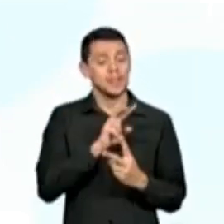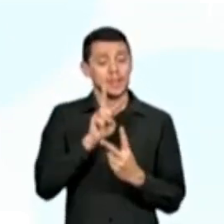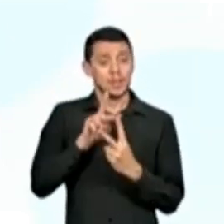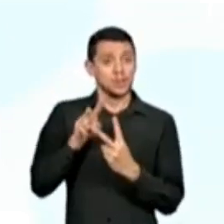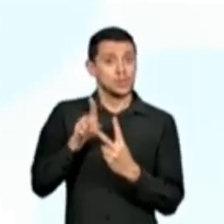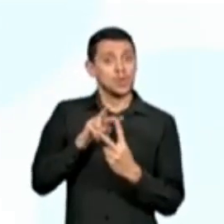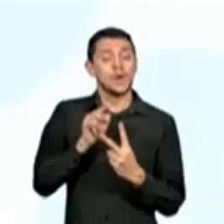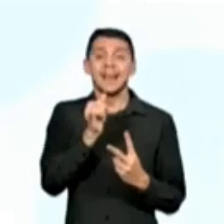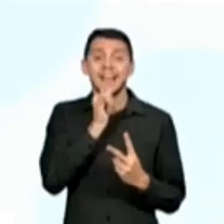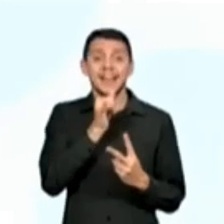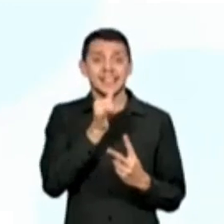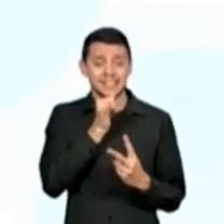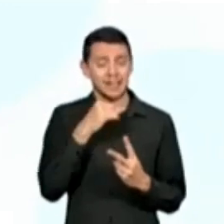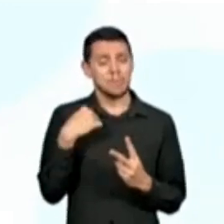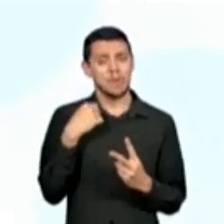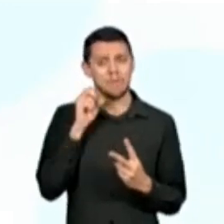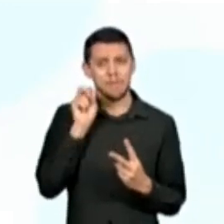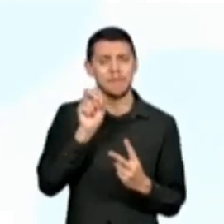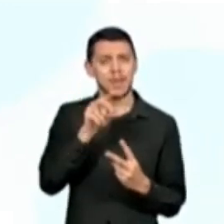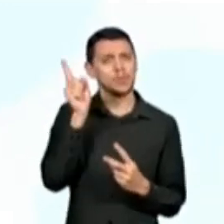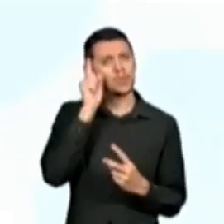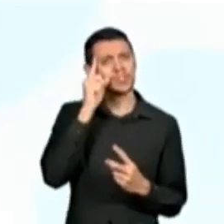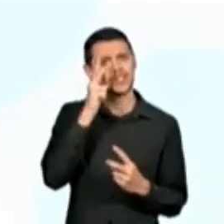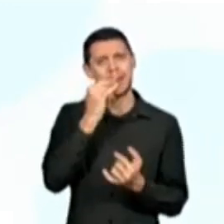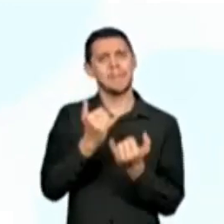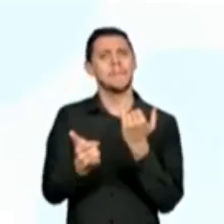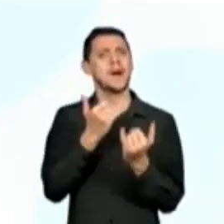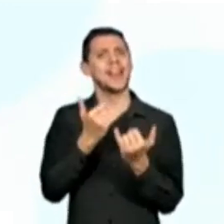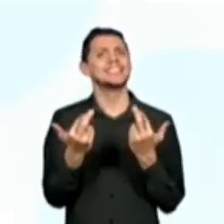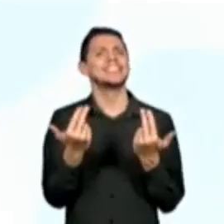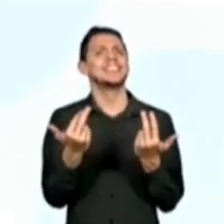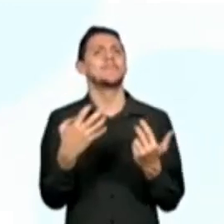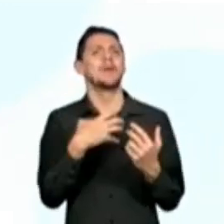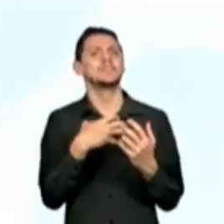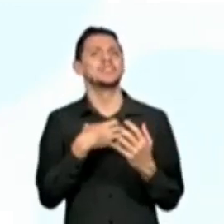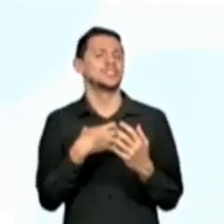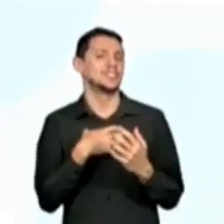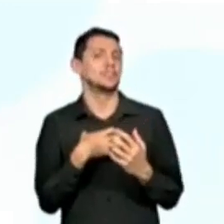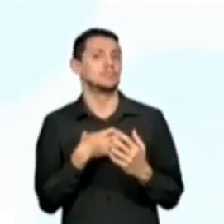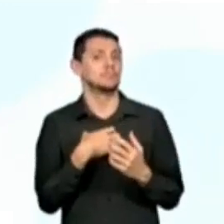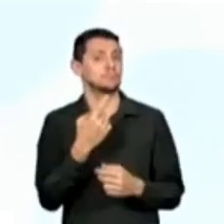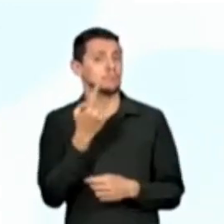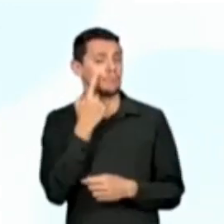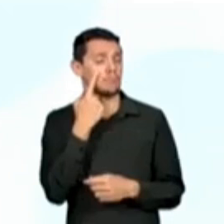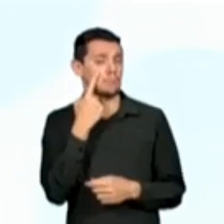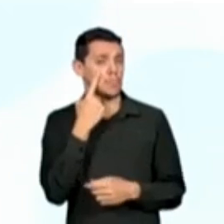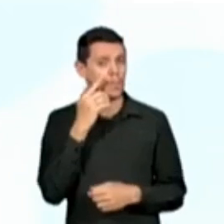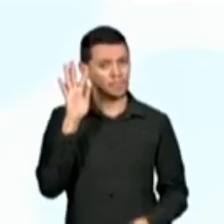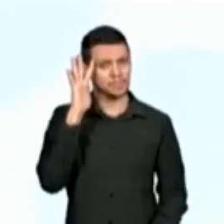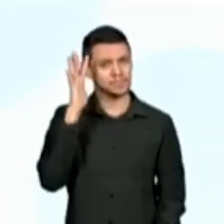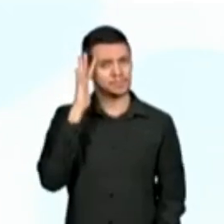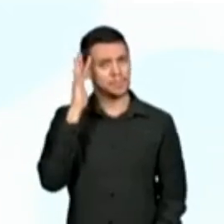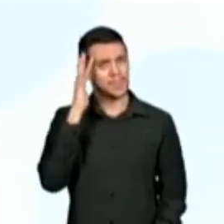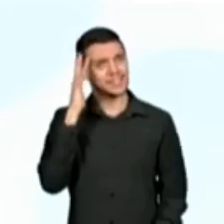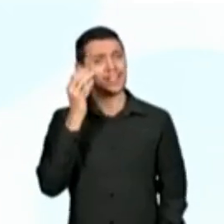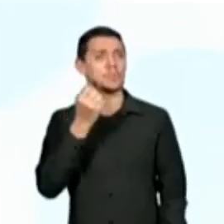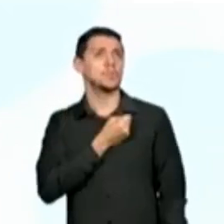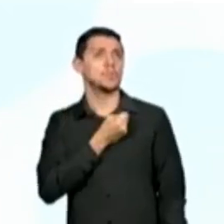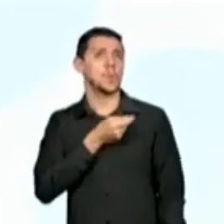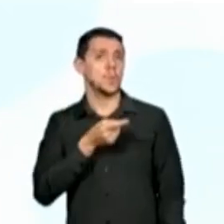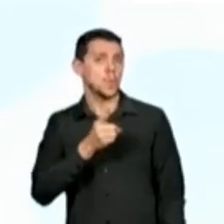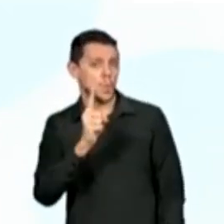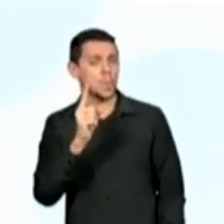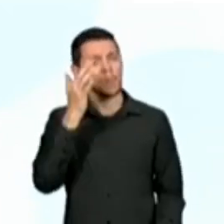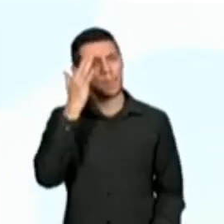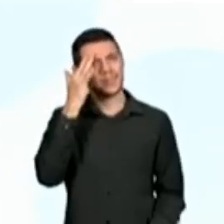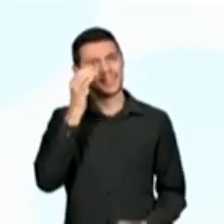dia que tenham um formato parecido. Então, o que a gente vai pensar agora? Aí no primeiro, cubo. pensar em 2 objetos aí